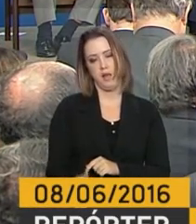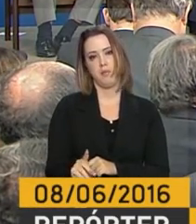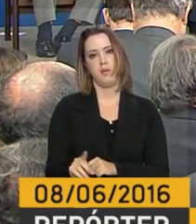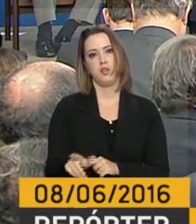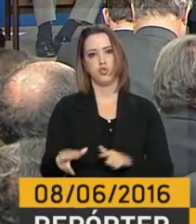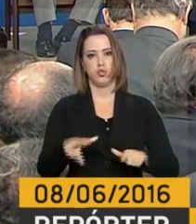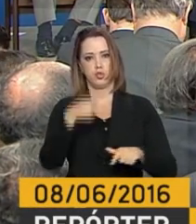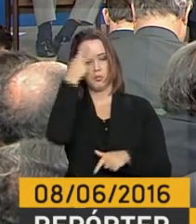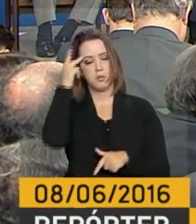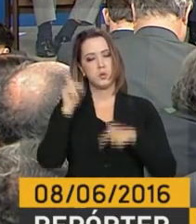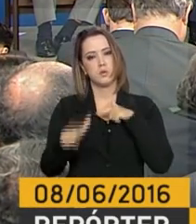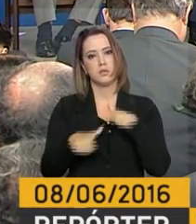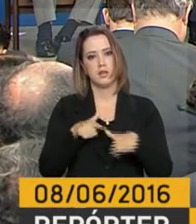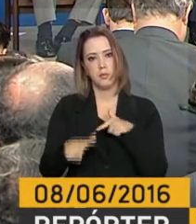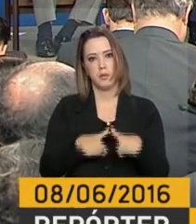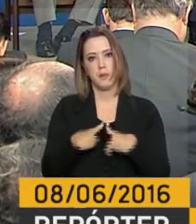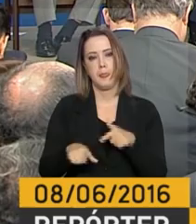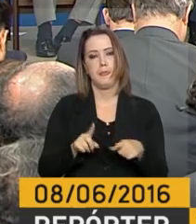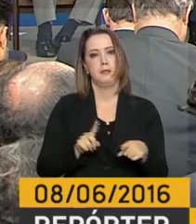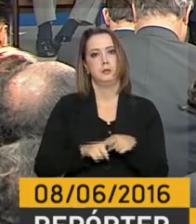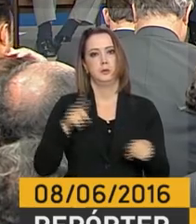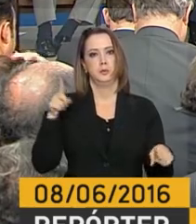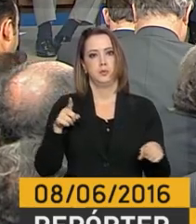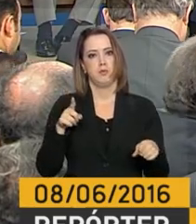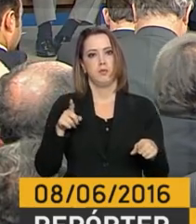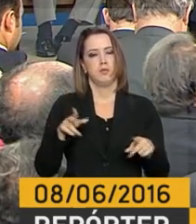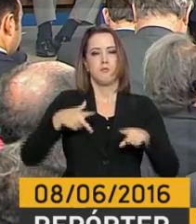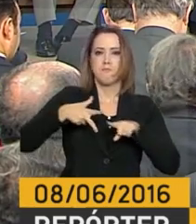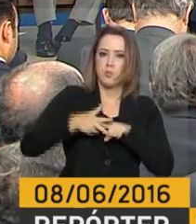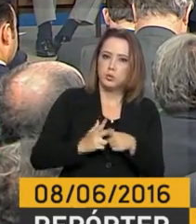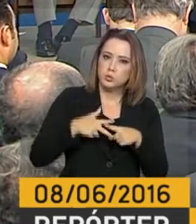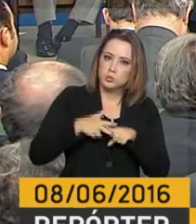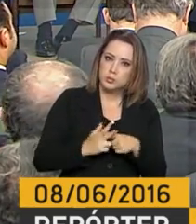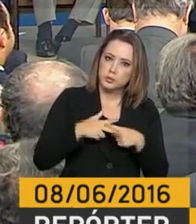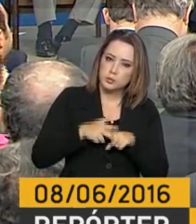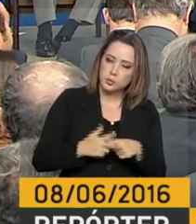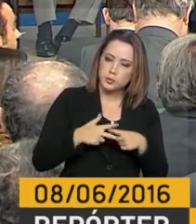jamais mas de ajustes infralegais